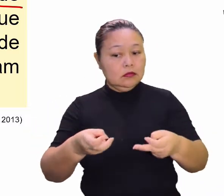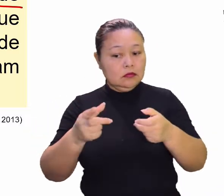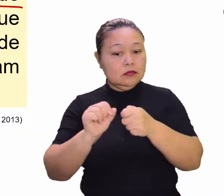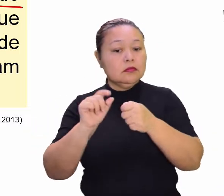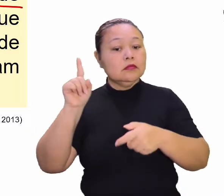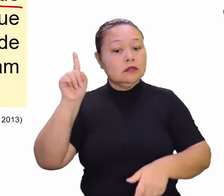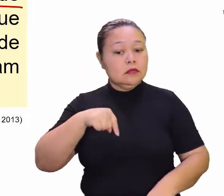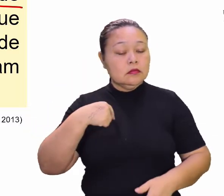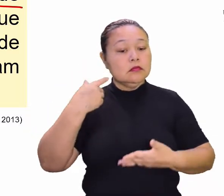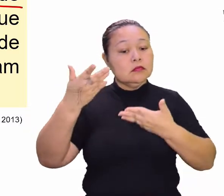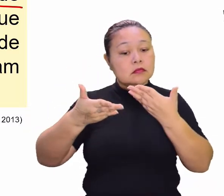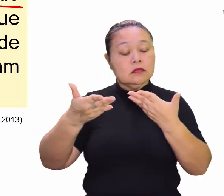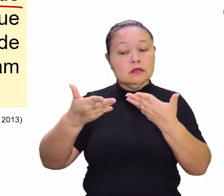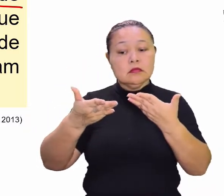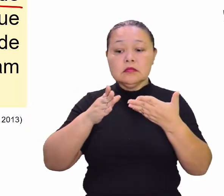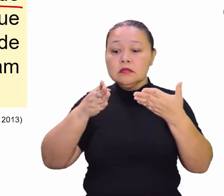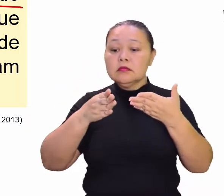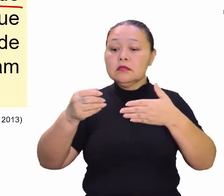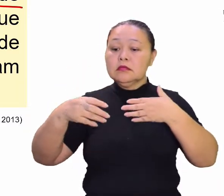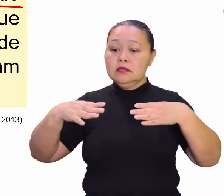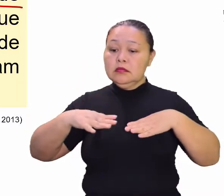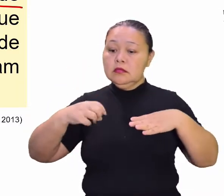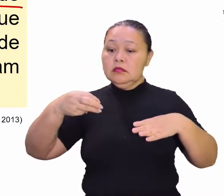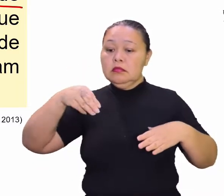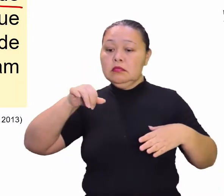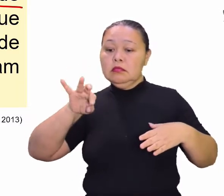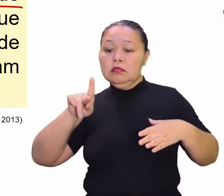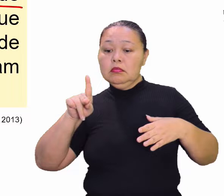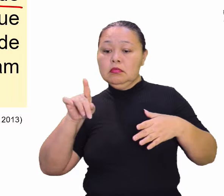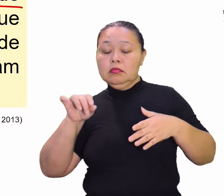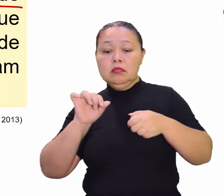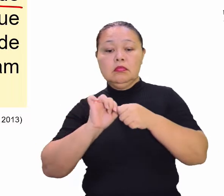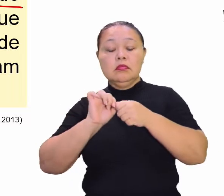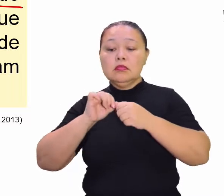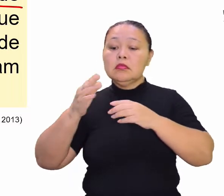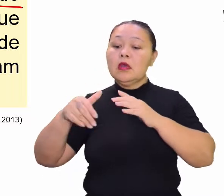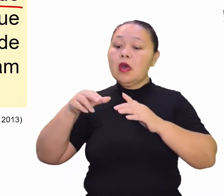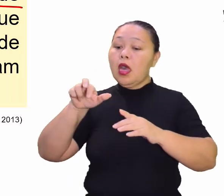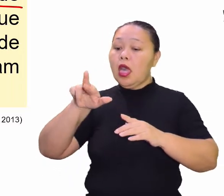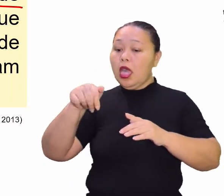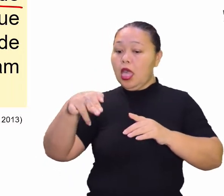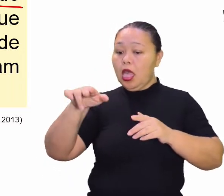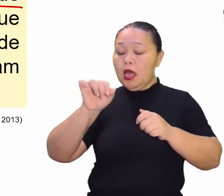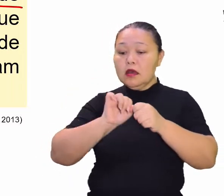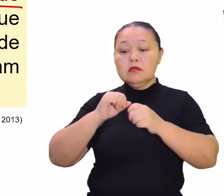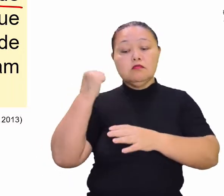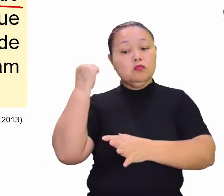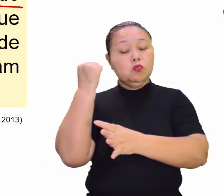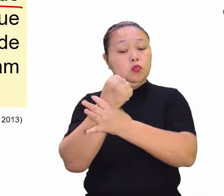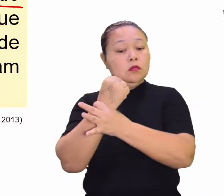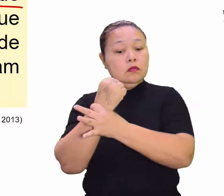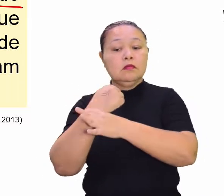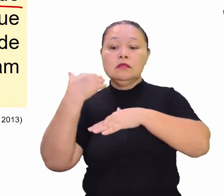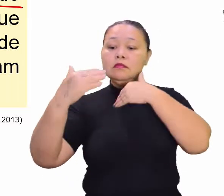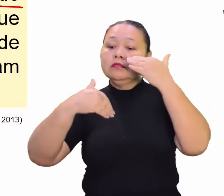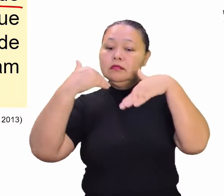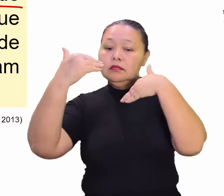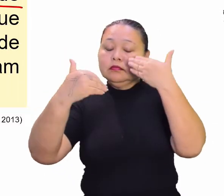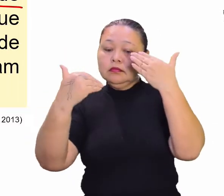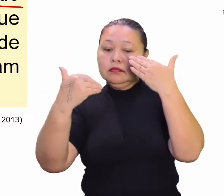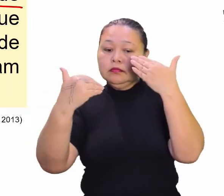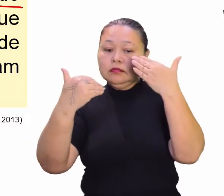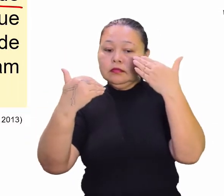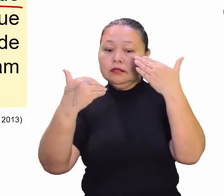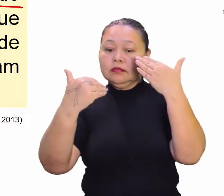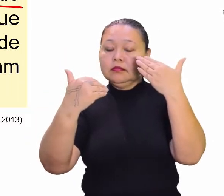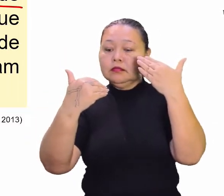colônias forneciam para metrópoles o que? Seus recursos, as riquezas, garantindo o desenvolvimento das